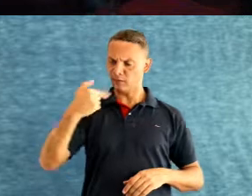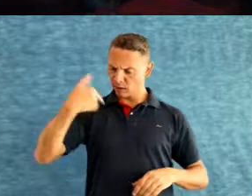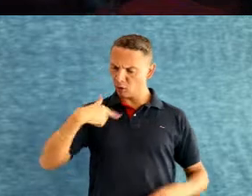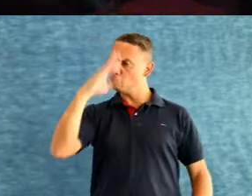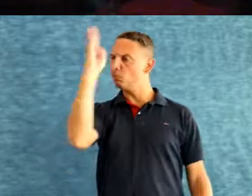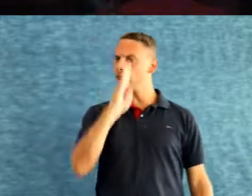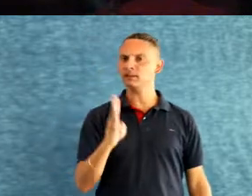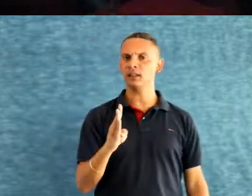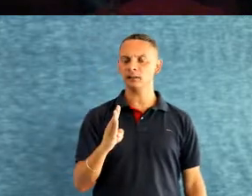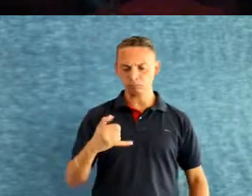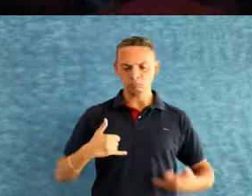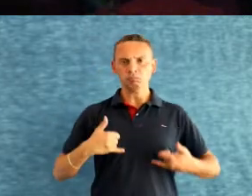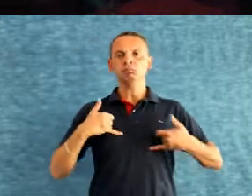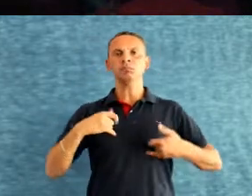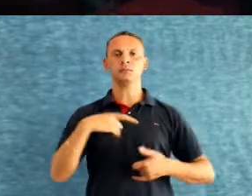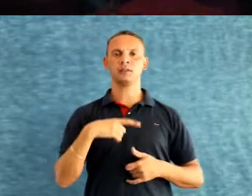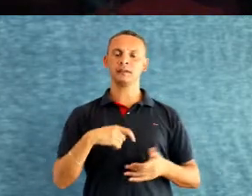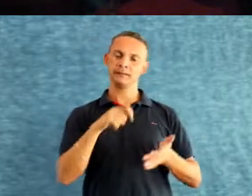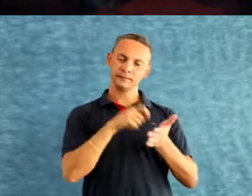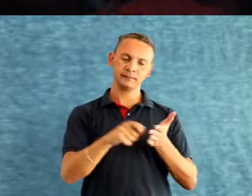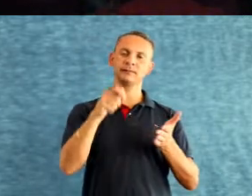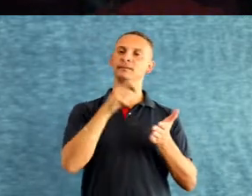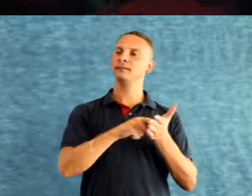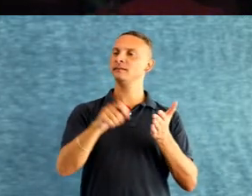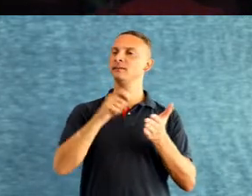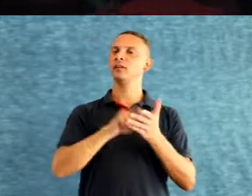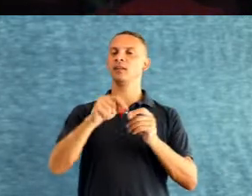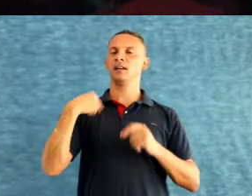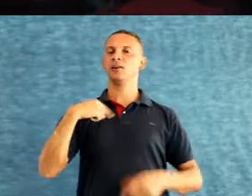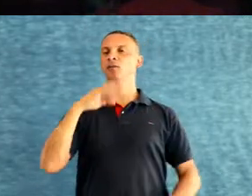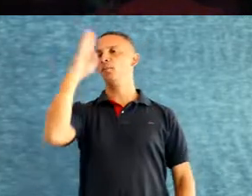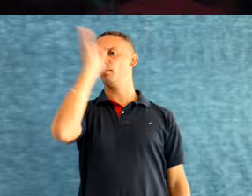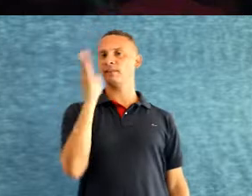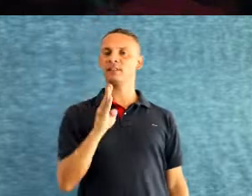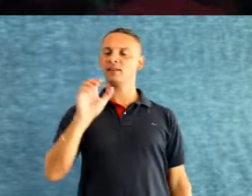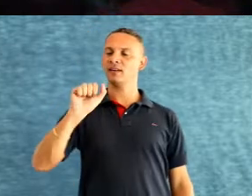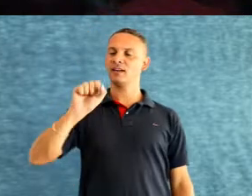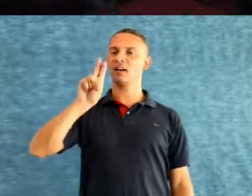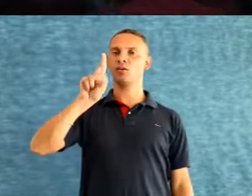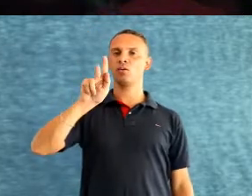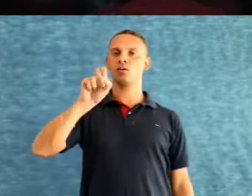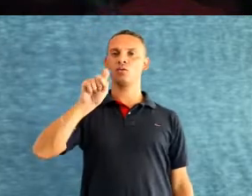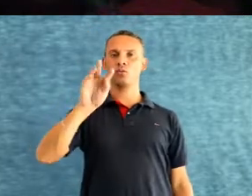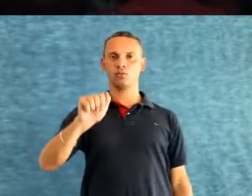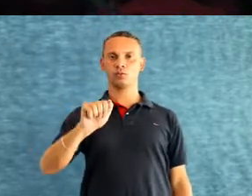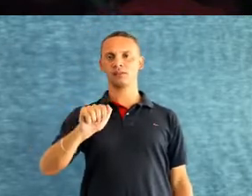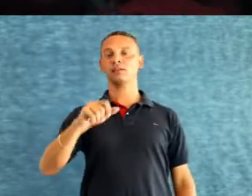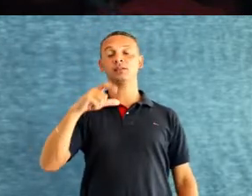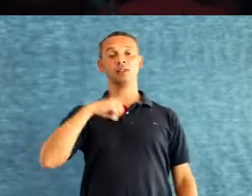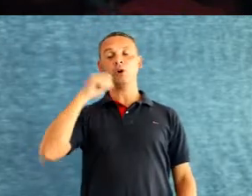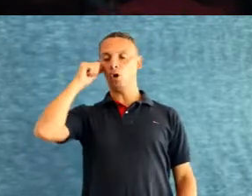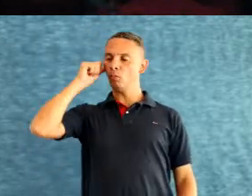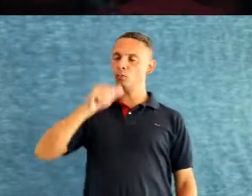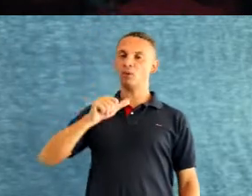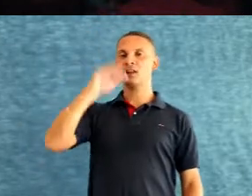e várias vezes assinou seus textos como Brasileira Augusta, Madame Brasileira, Madame Brasilienne, ou simplesmente